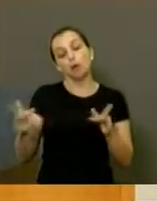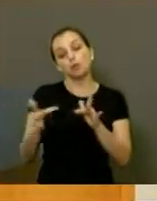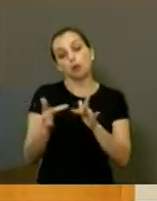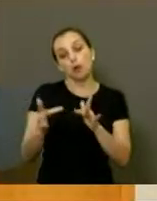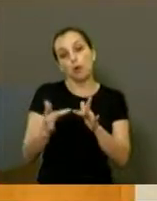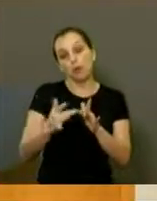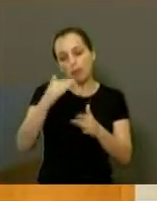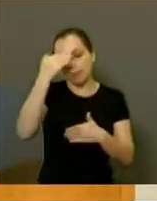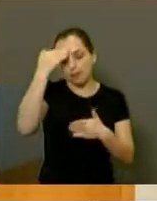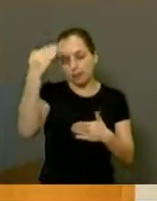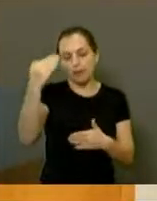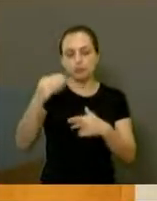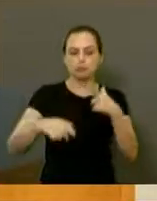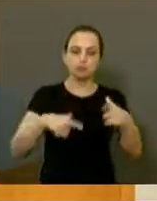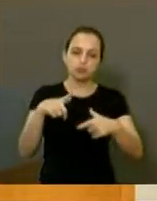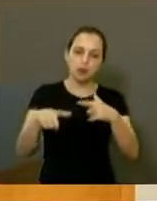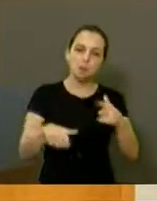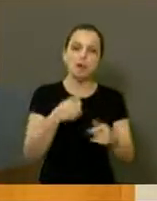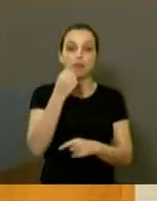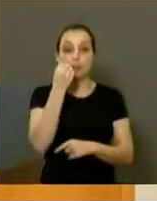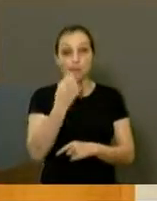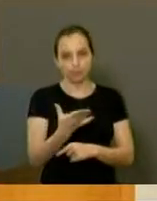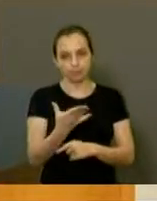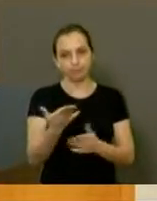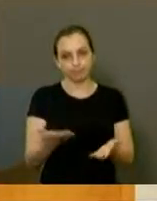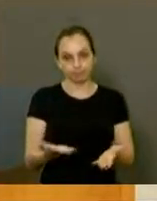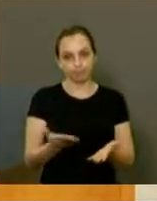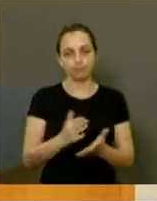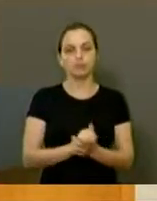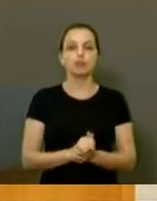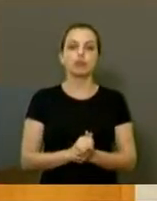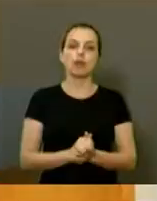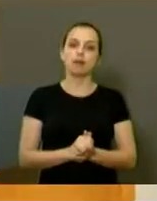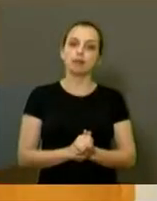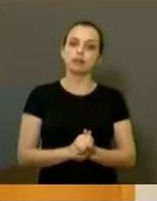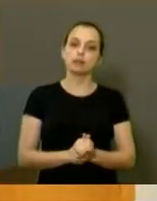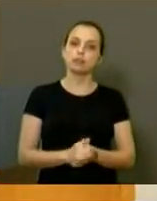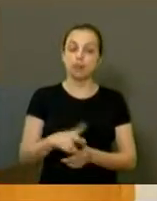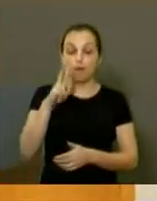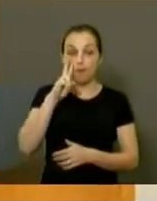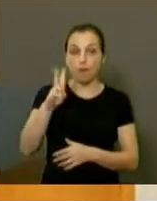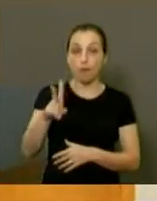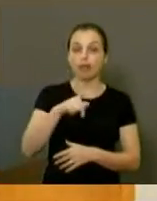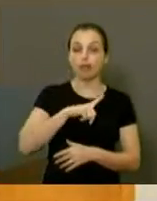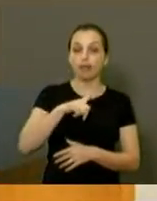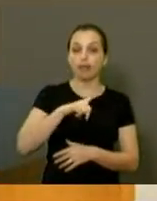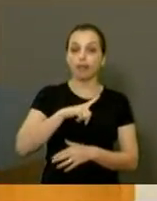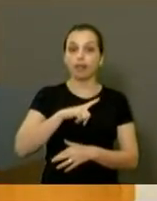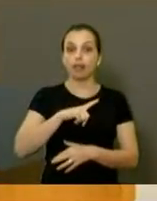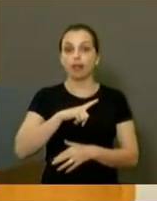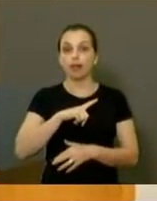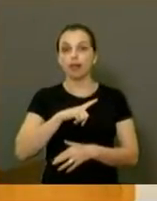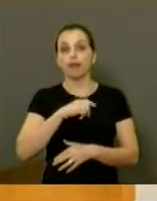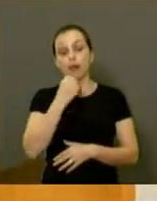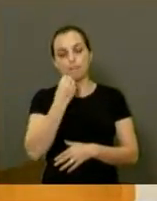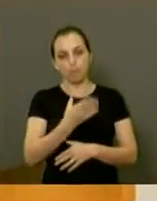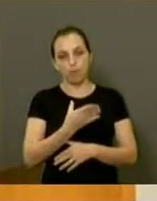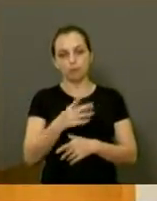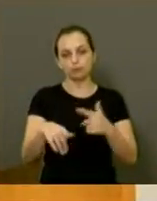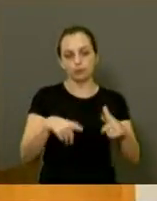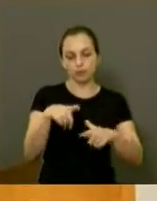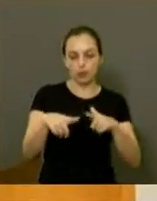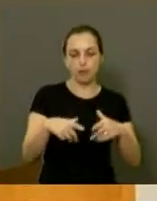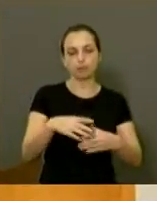estão realizando, porque hoje a gente está conseguindo dar aula. Então, é bom quando a gente vê que surte, né, um resultado positivo. Então, eu queria